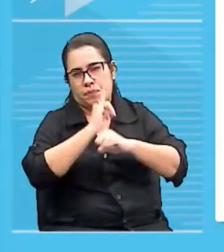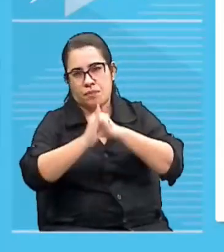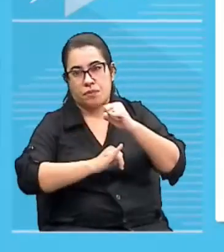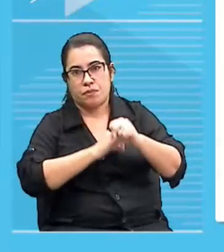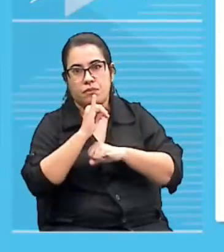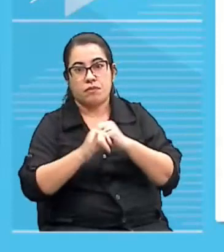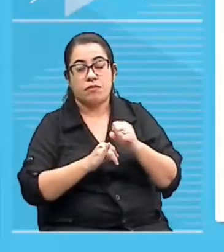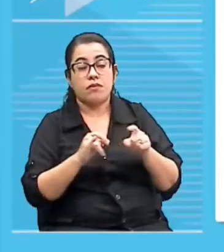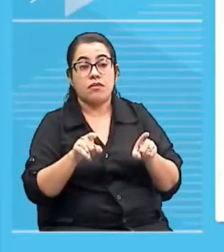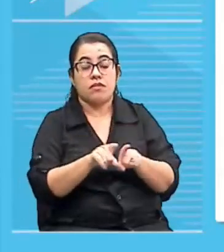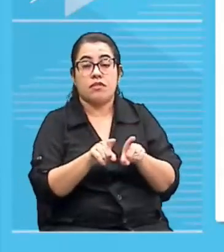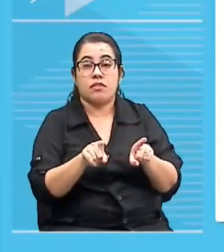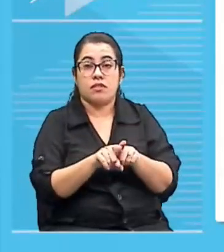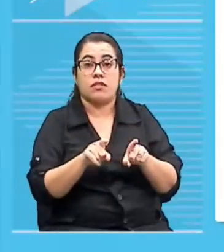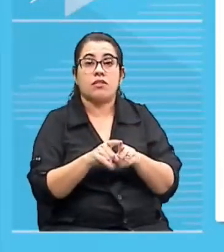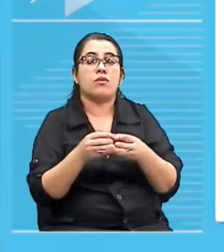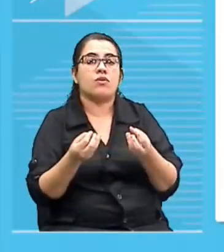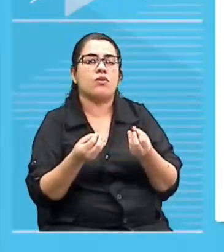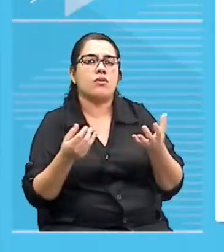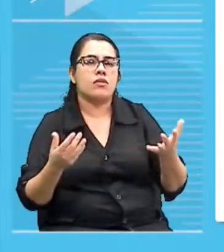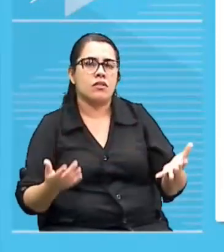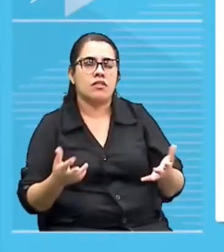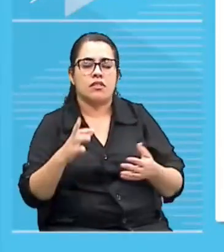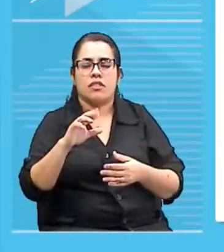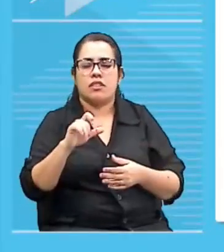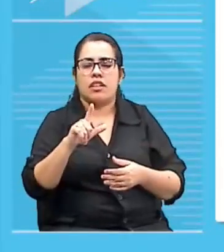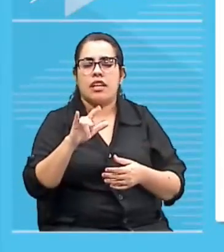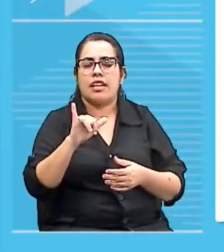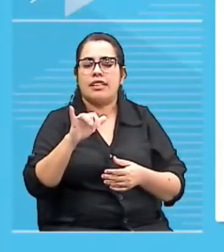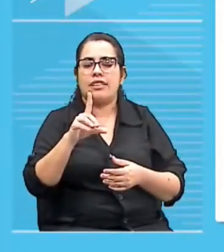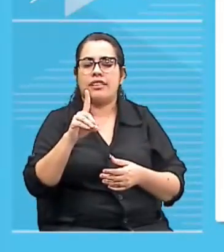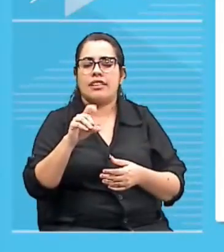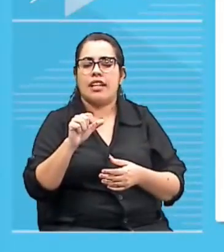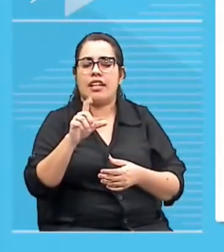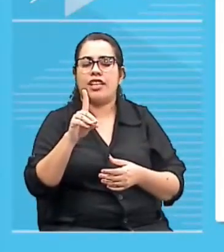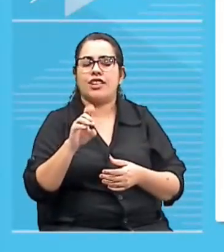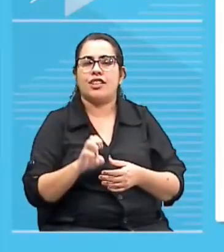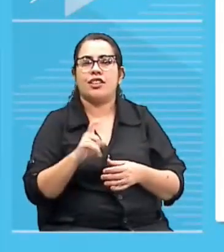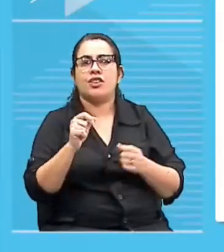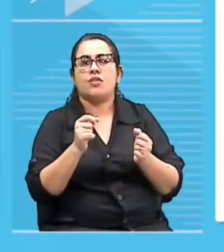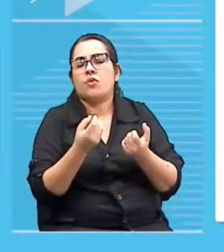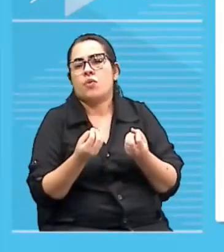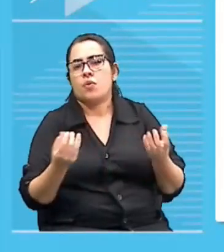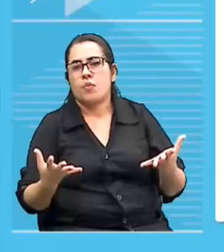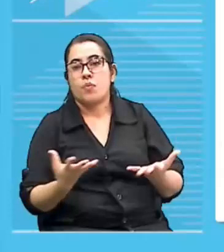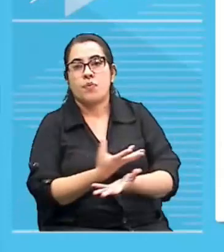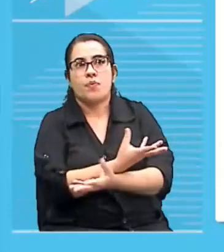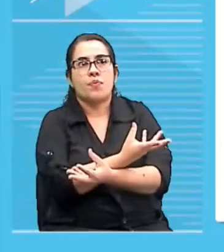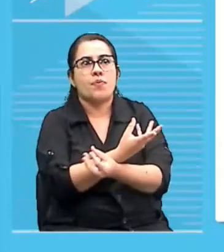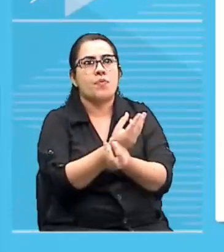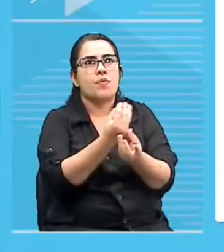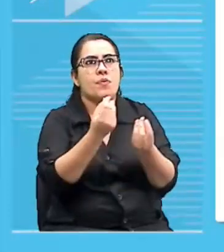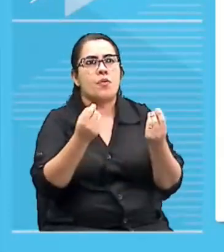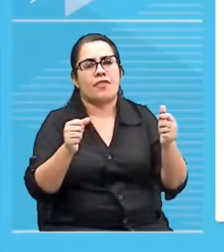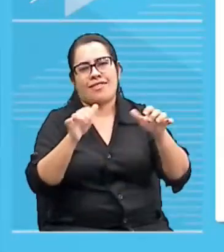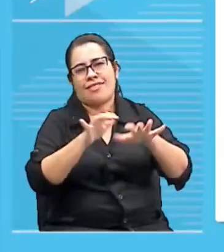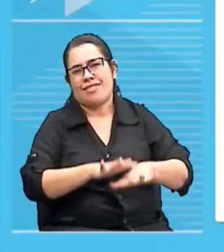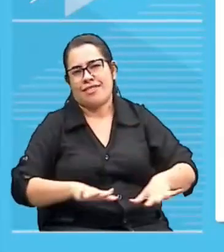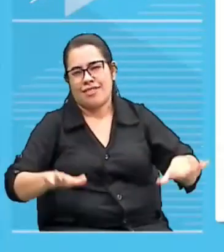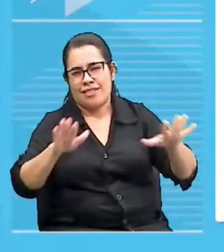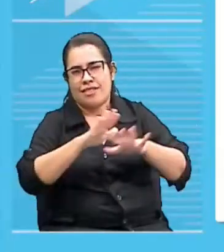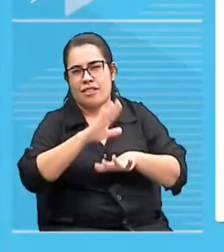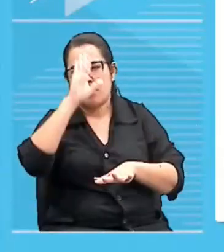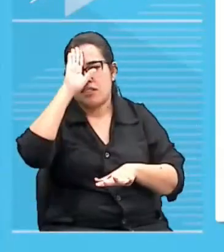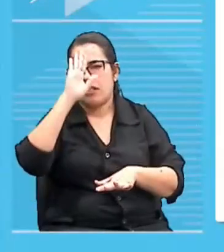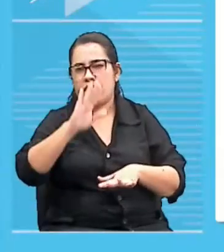realidade aumentada, que hoje a realidade aumentada ele é um recurso muito utilizado por muitas áreas de atuação, principalmente